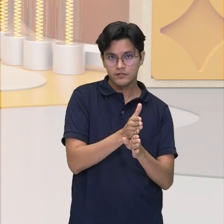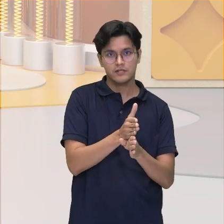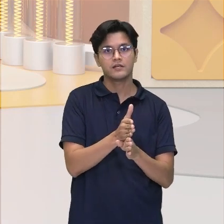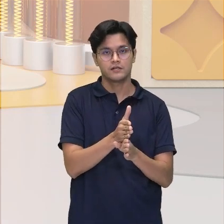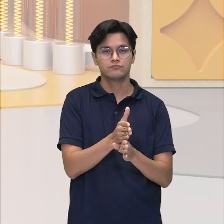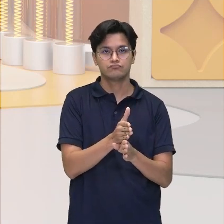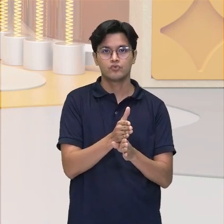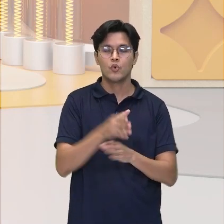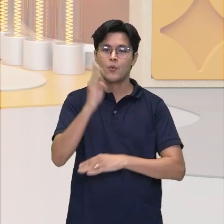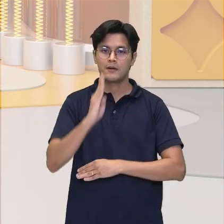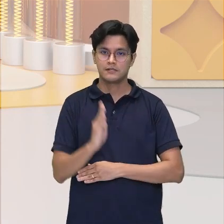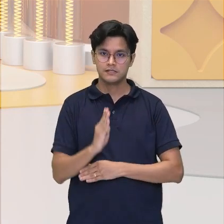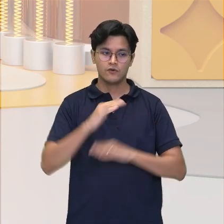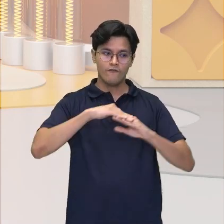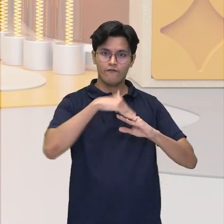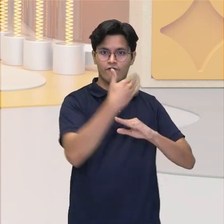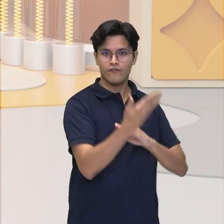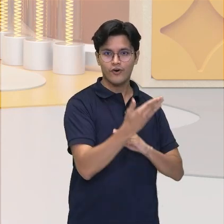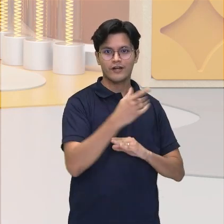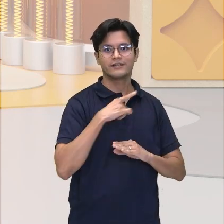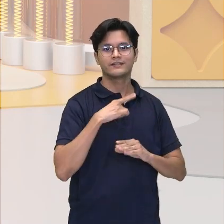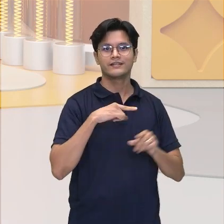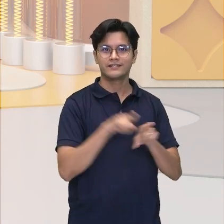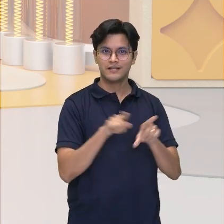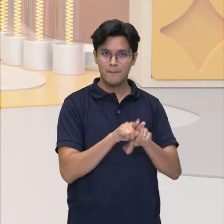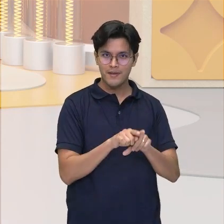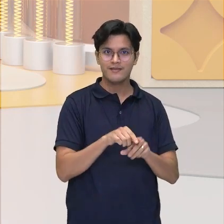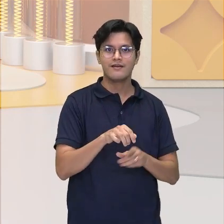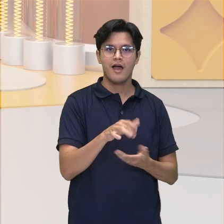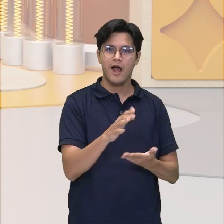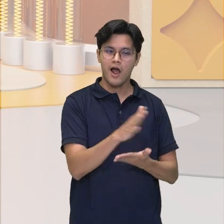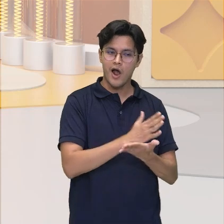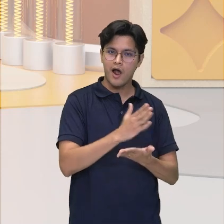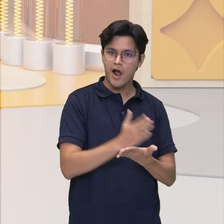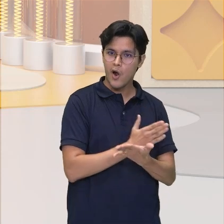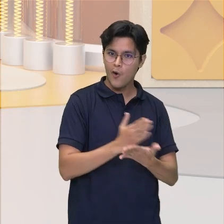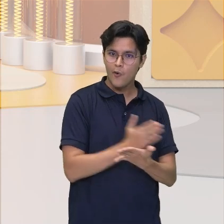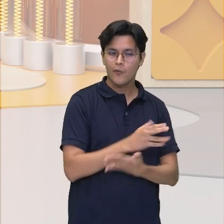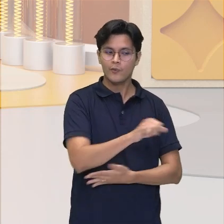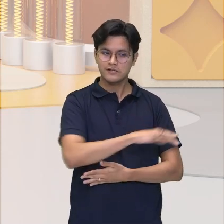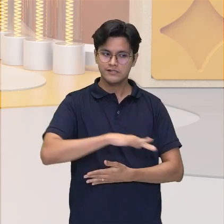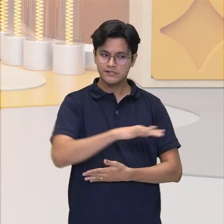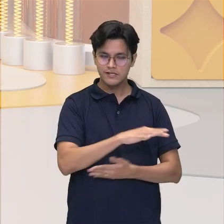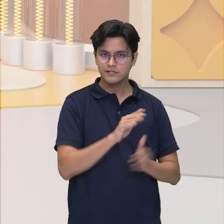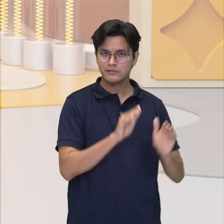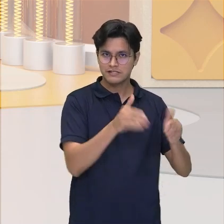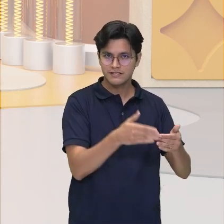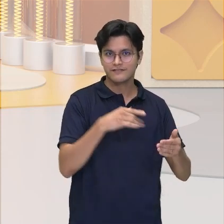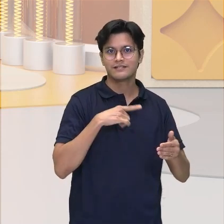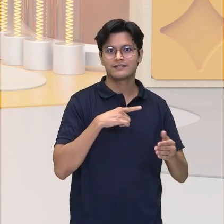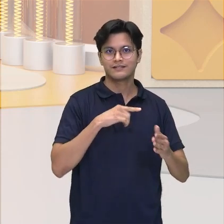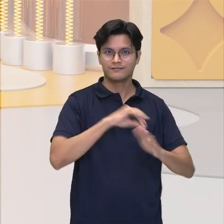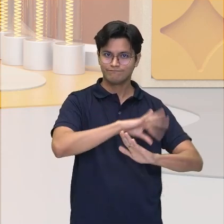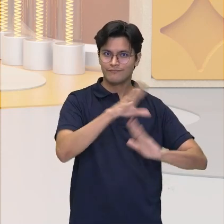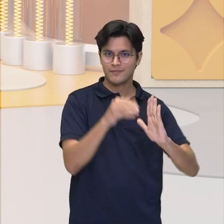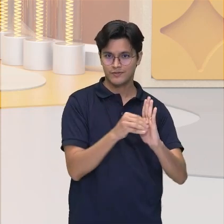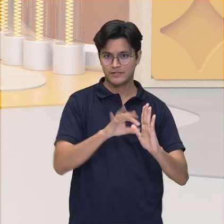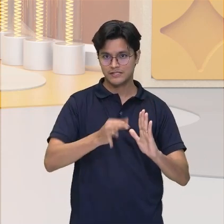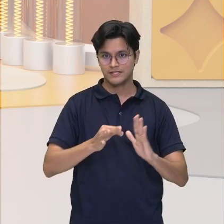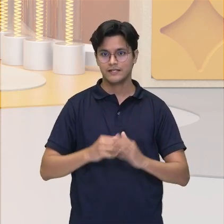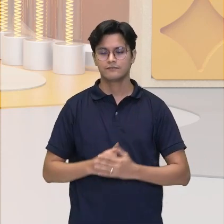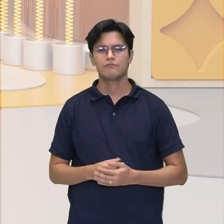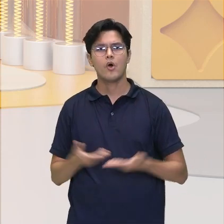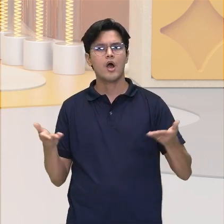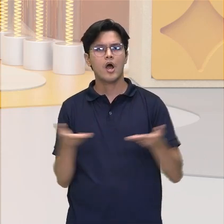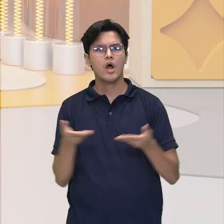país, nós temos fragmentos desse bioma também aí em outras regiões, certo? E aí vamos agora falar um pouco mais desse bioma